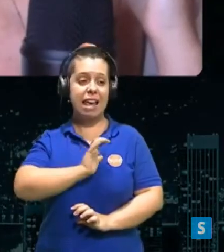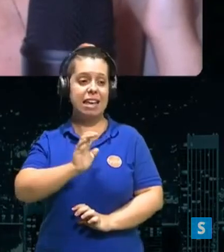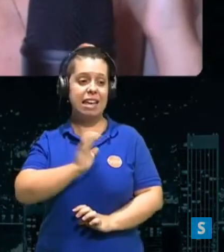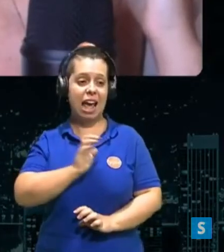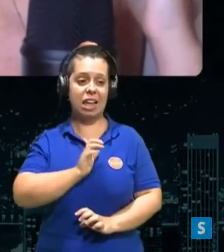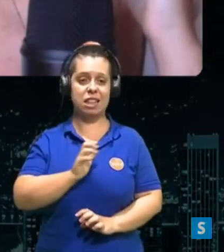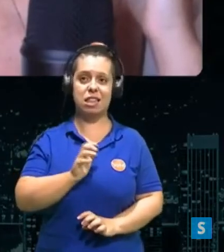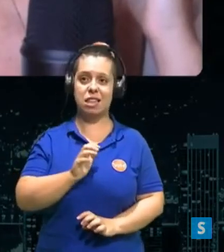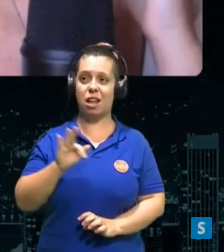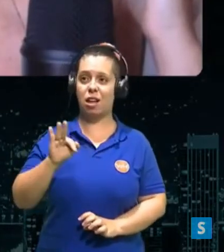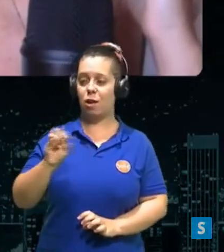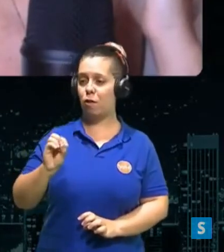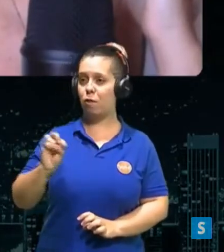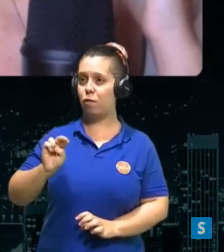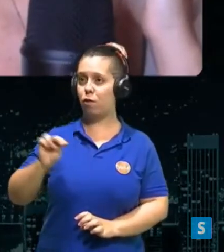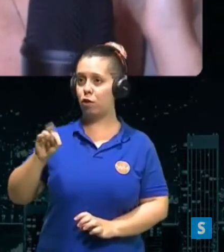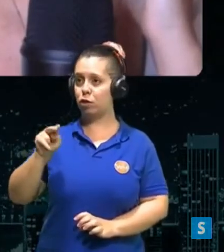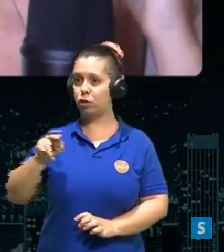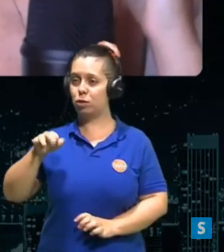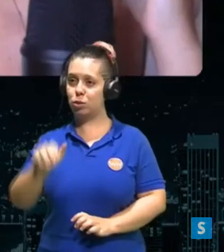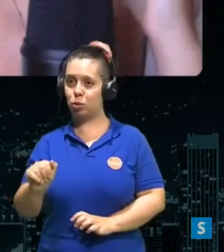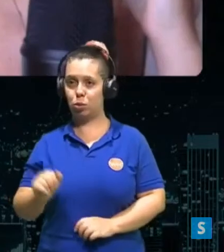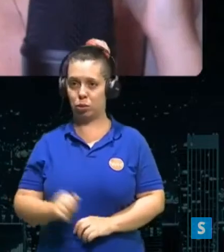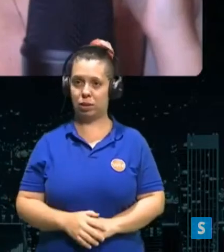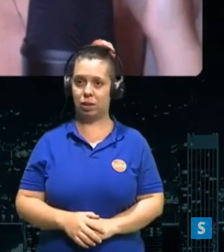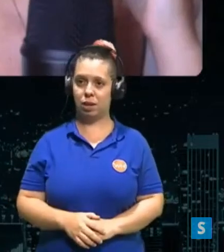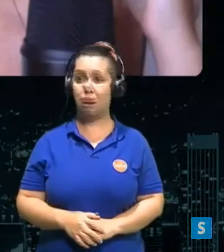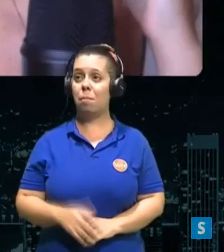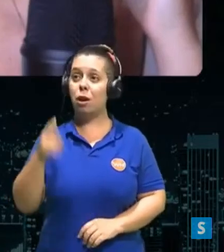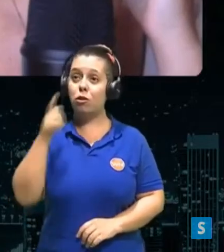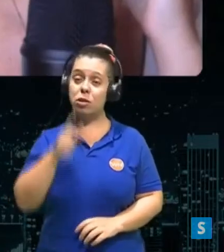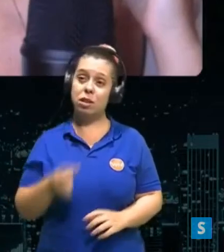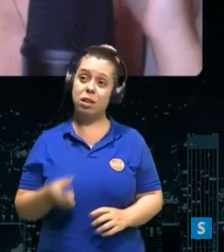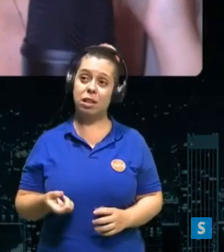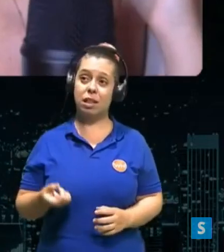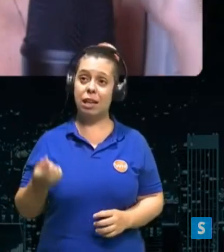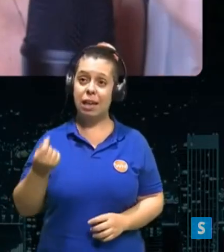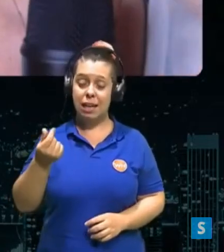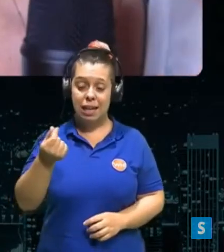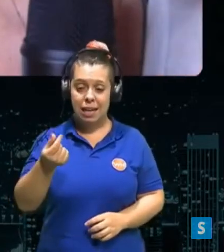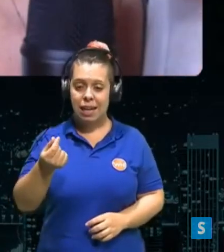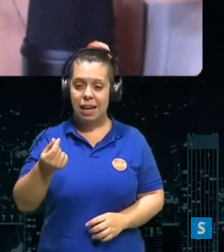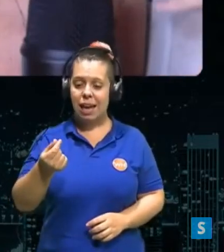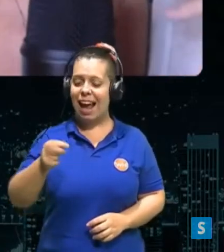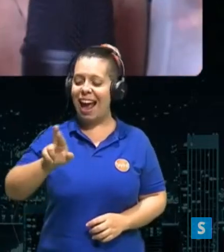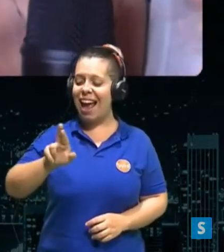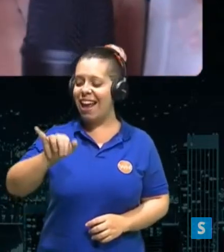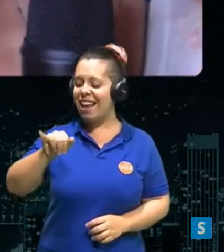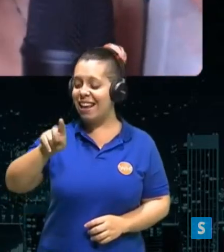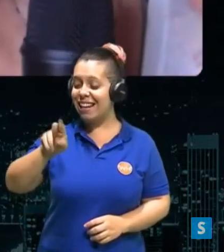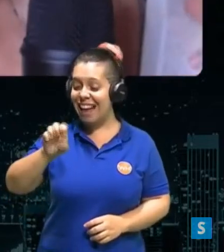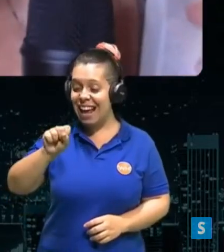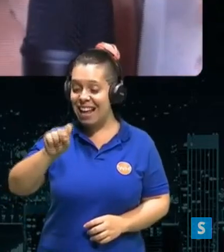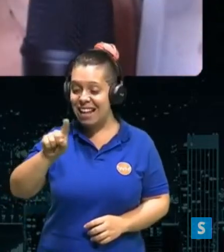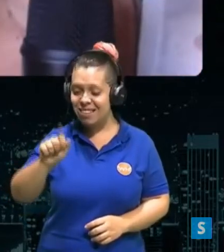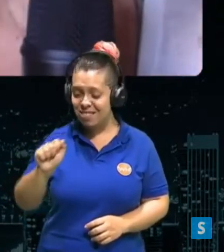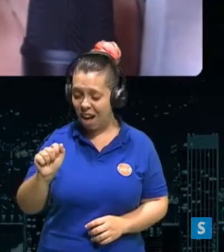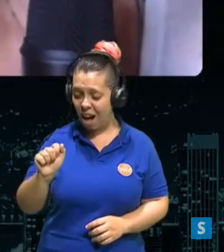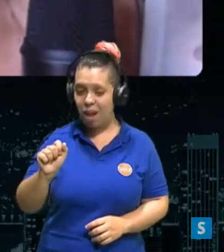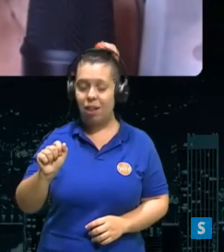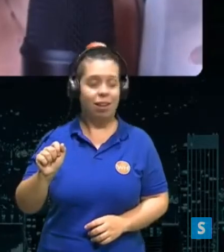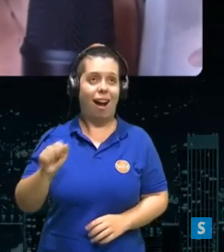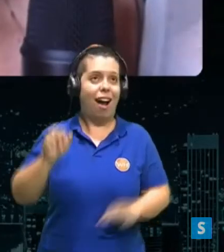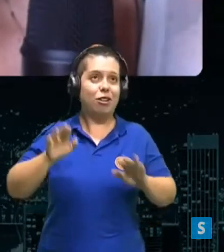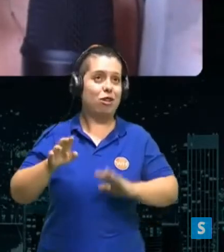planeta pelo pela sociedade e com isso criamos riqueza que não tá só ligada dinheiro Ah e você tem